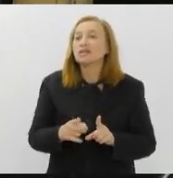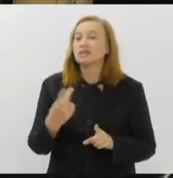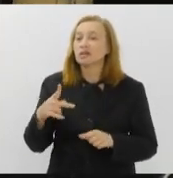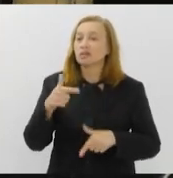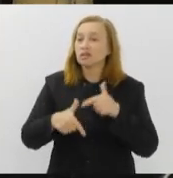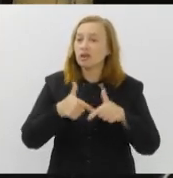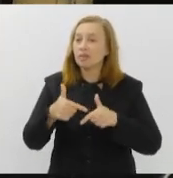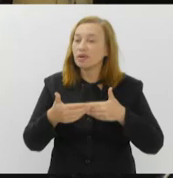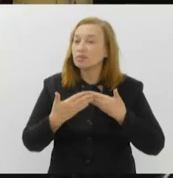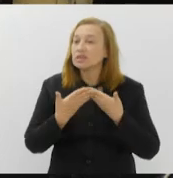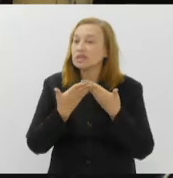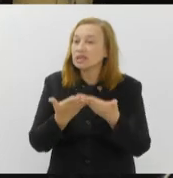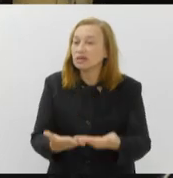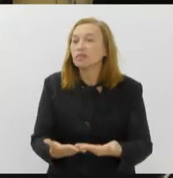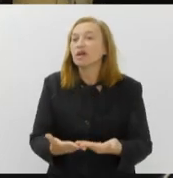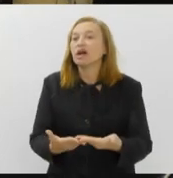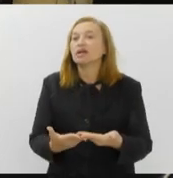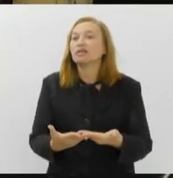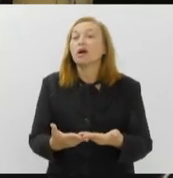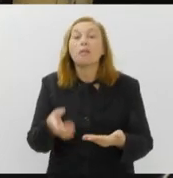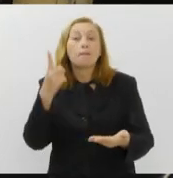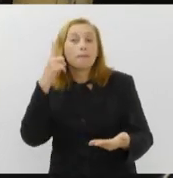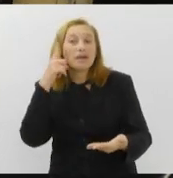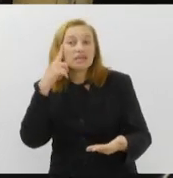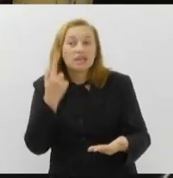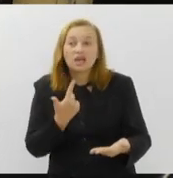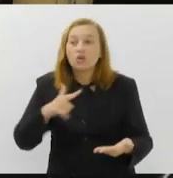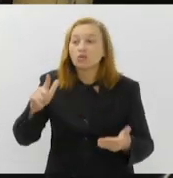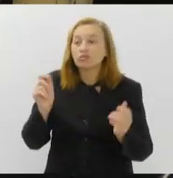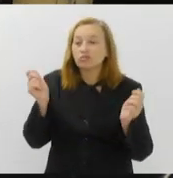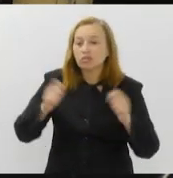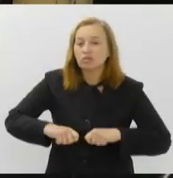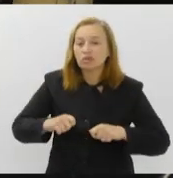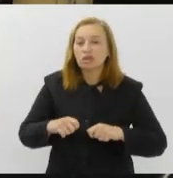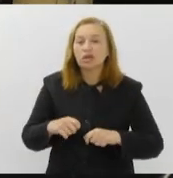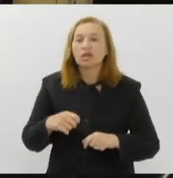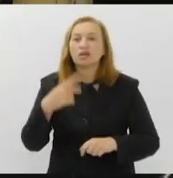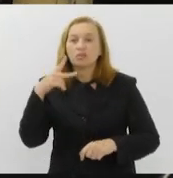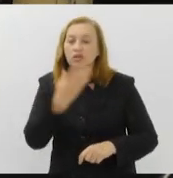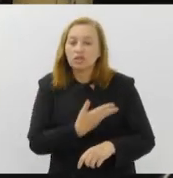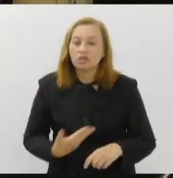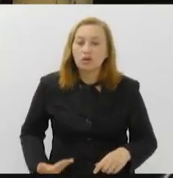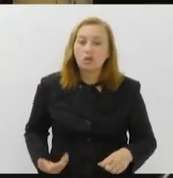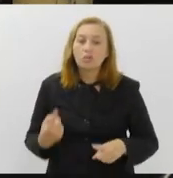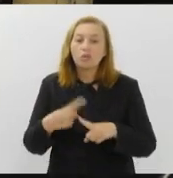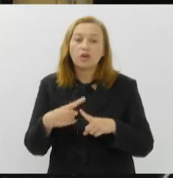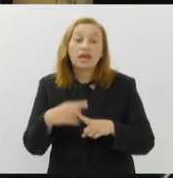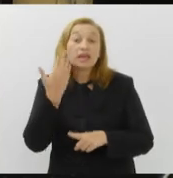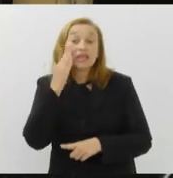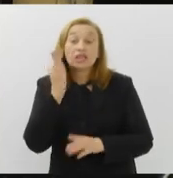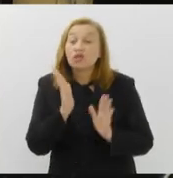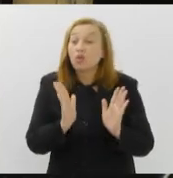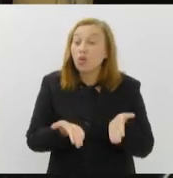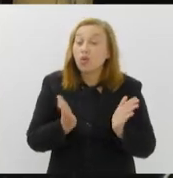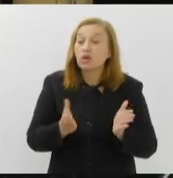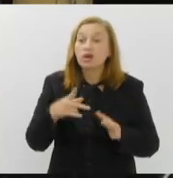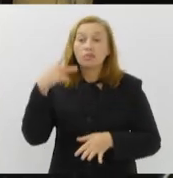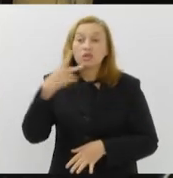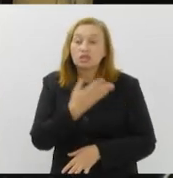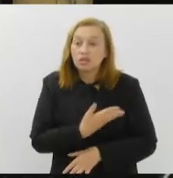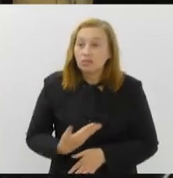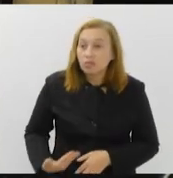ser encaminhadas, elas possam pensar em outras possibilidades de políticas públicas, porque a gente entende que hoje a política